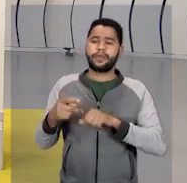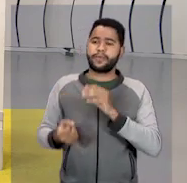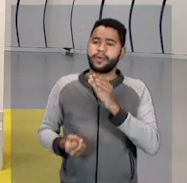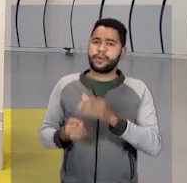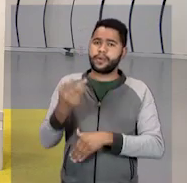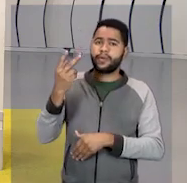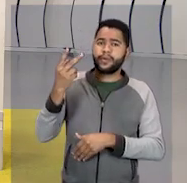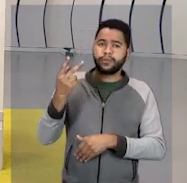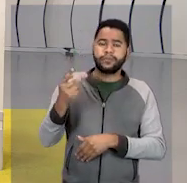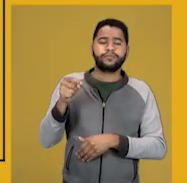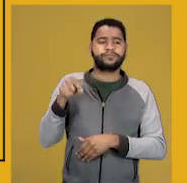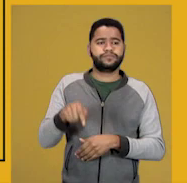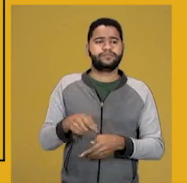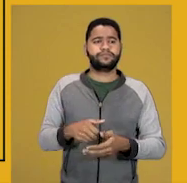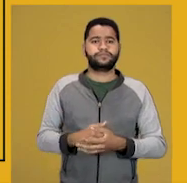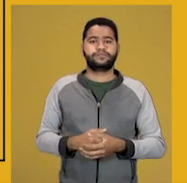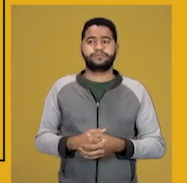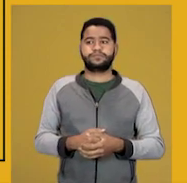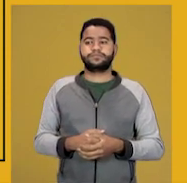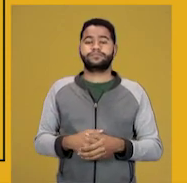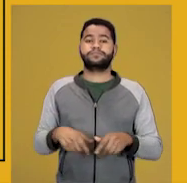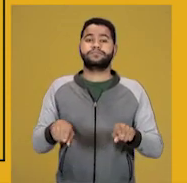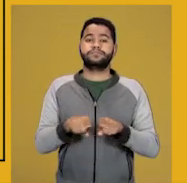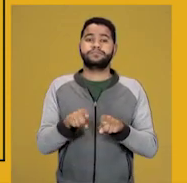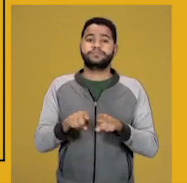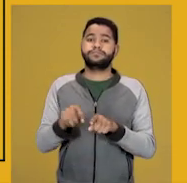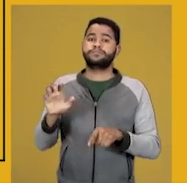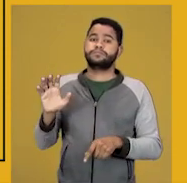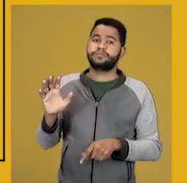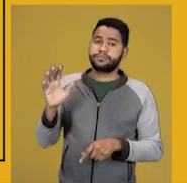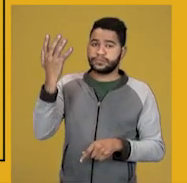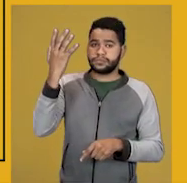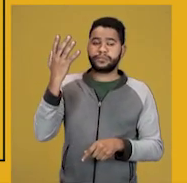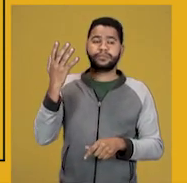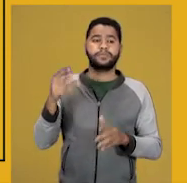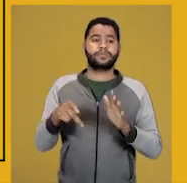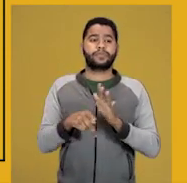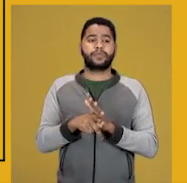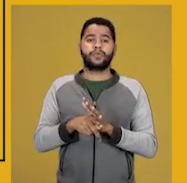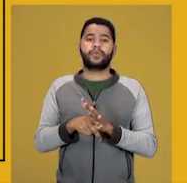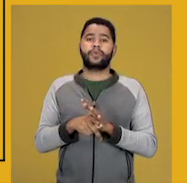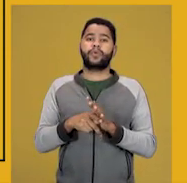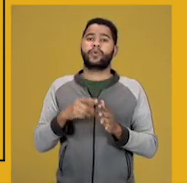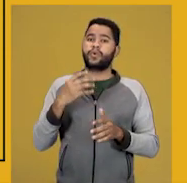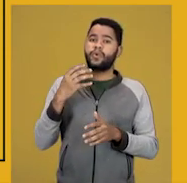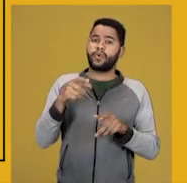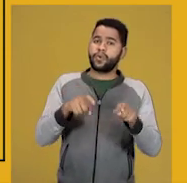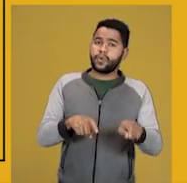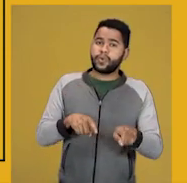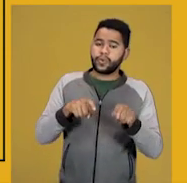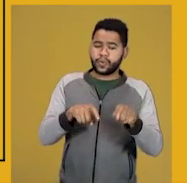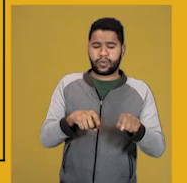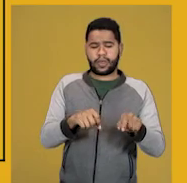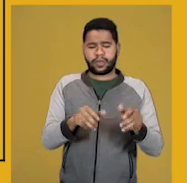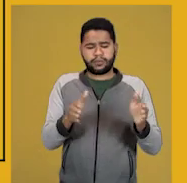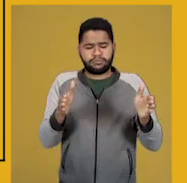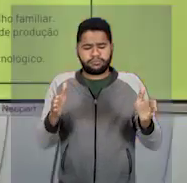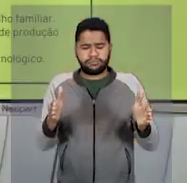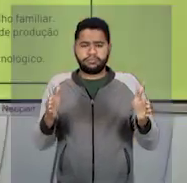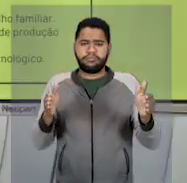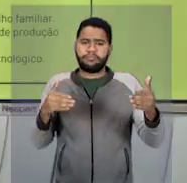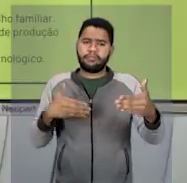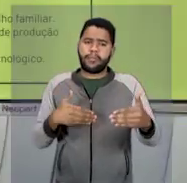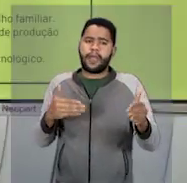produzidas ali, perfeito? São realizadas por pequenos produtores rurais em pequenas extensões de terra, aí você tem